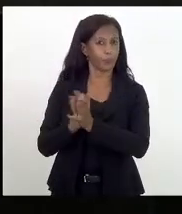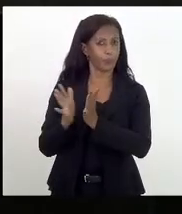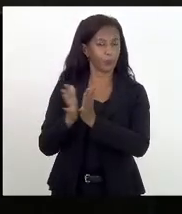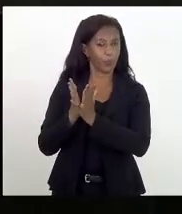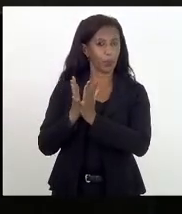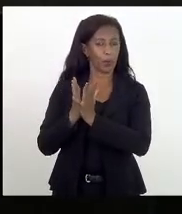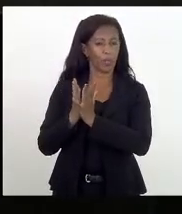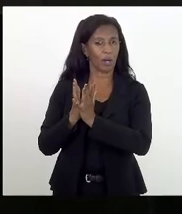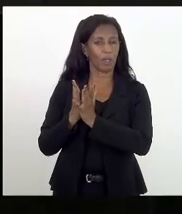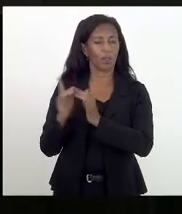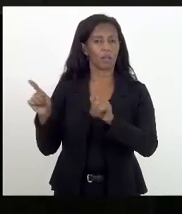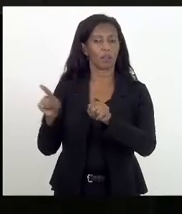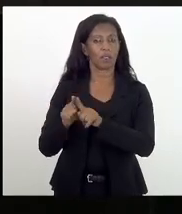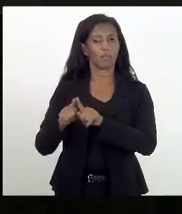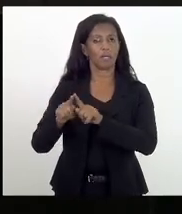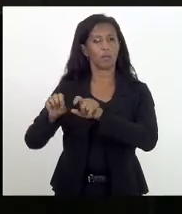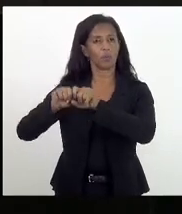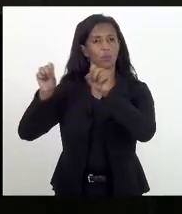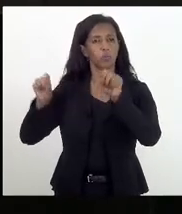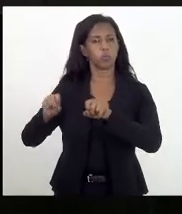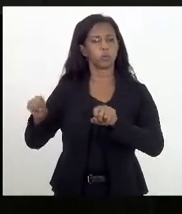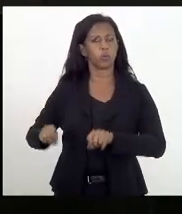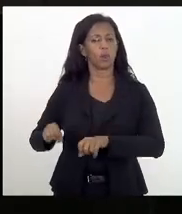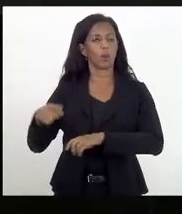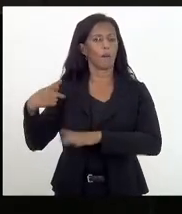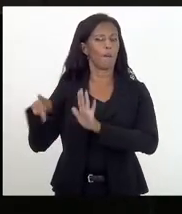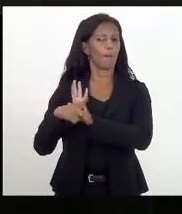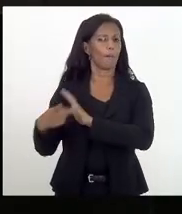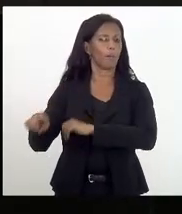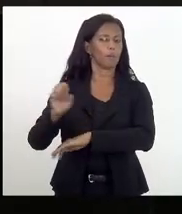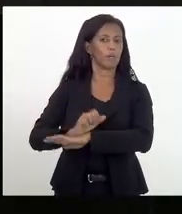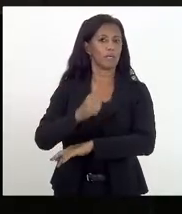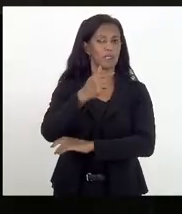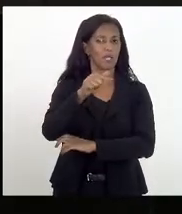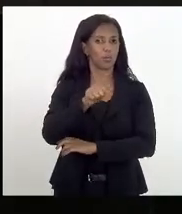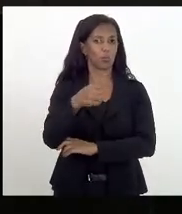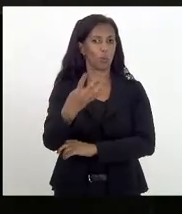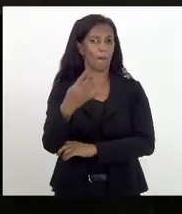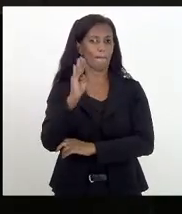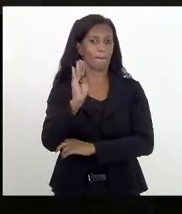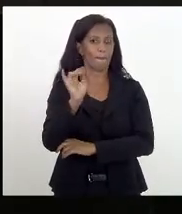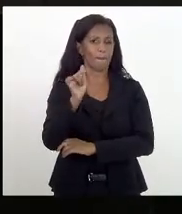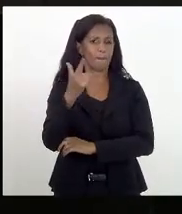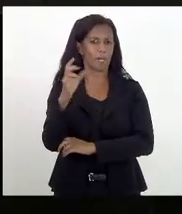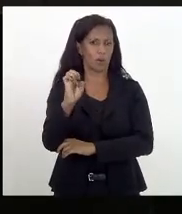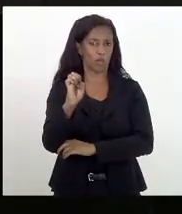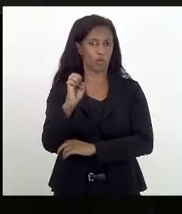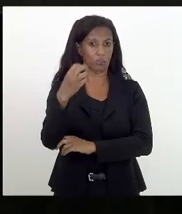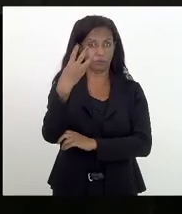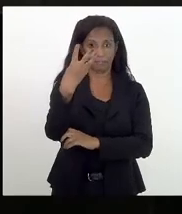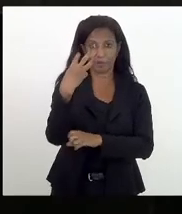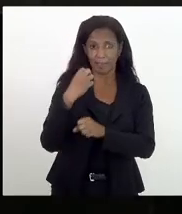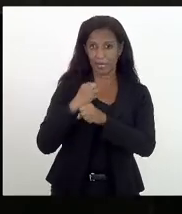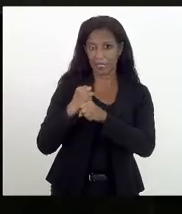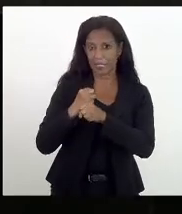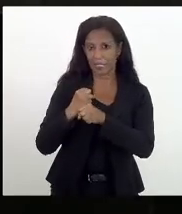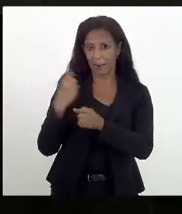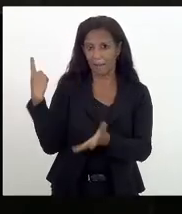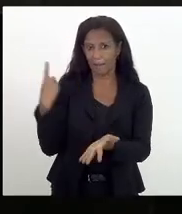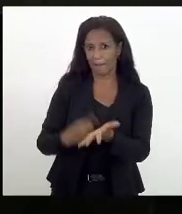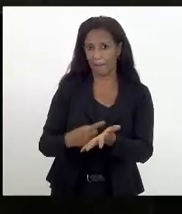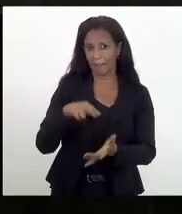infraestrutura para o estado são 11 projetos 7.4 bilhões de reais três anos o pacto